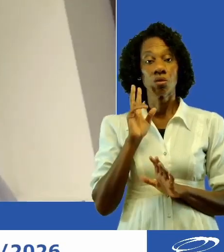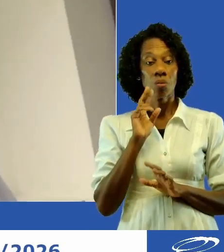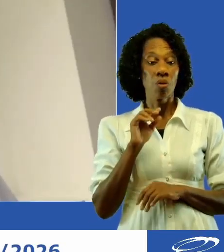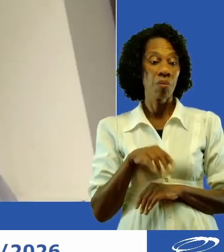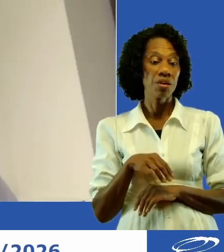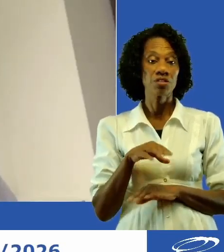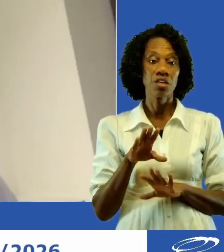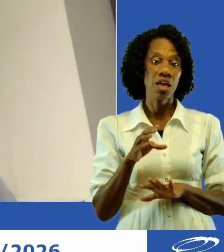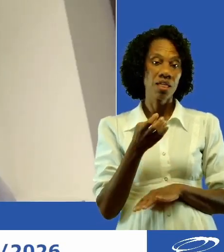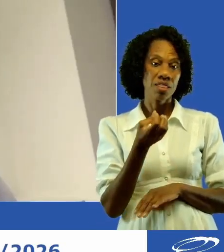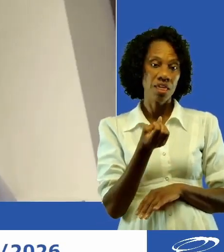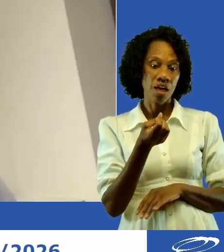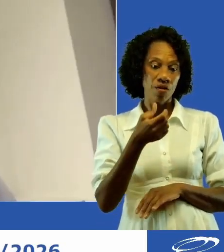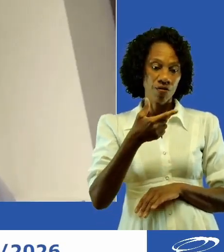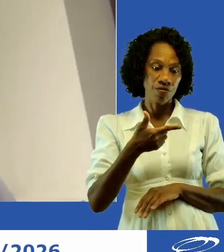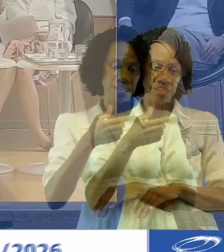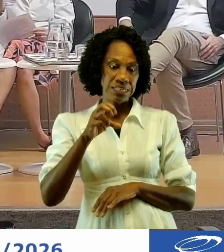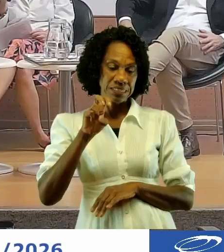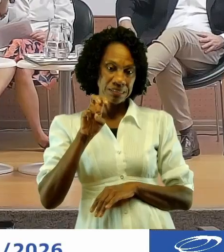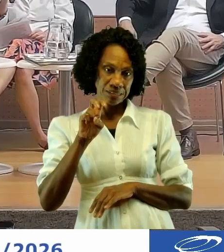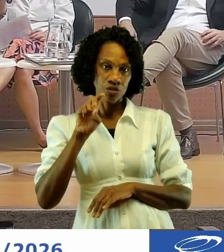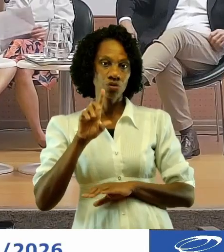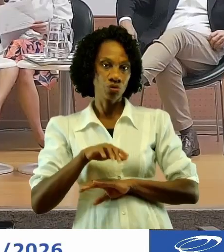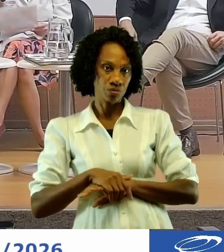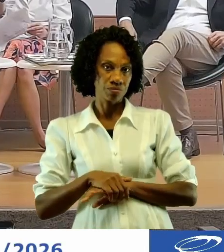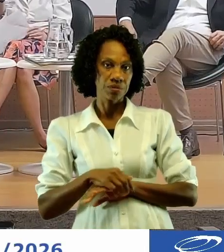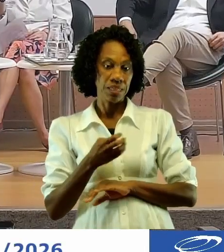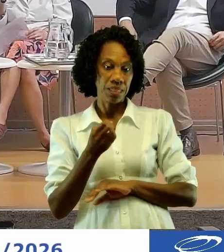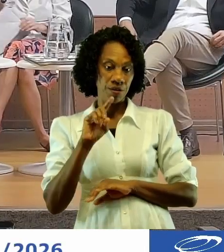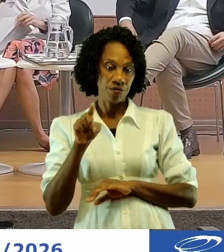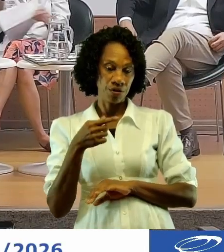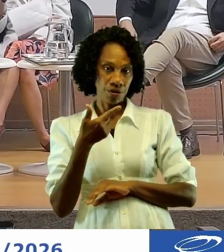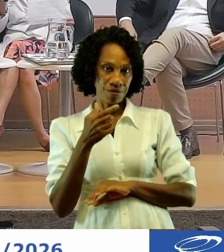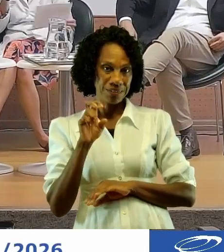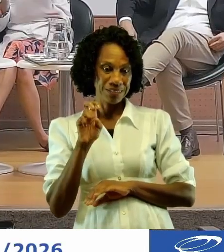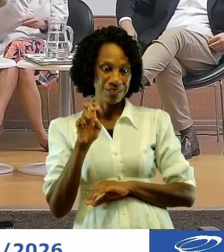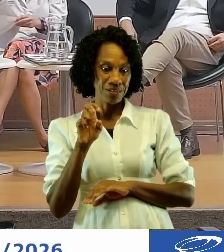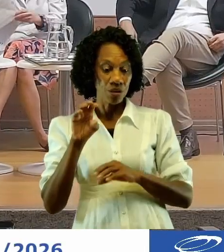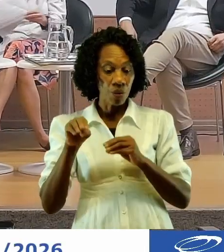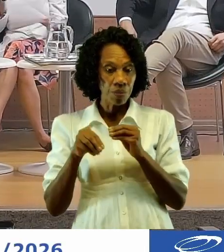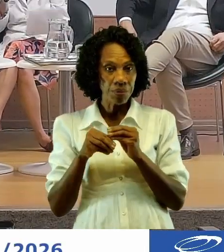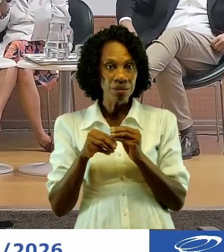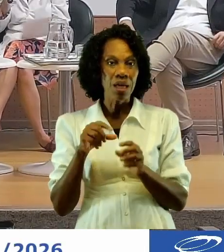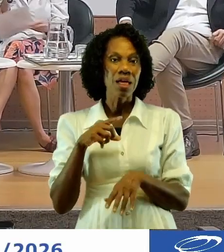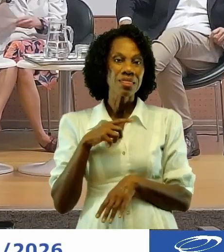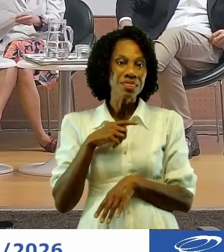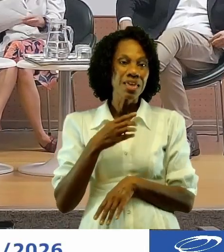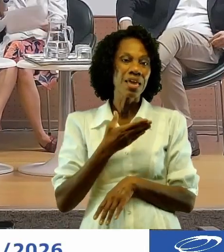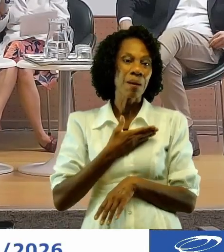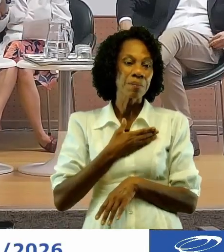0,5, né, se mantém. Então, o que ele está complementando é que tem alguns colegas que têm